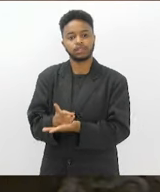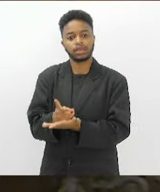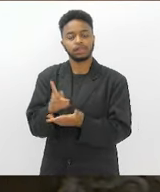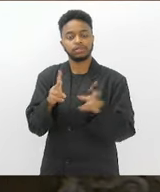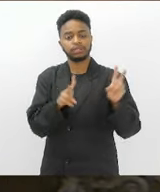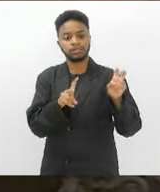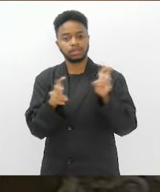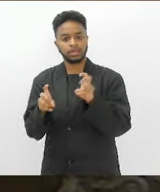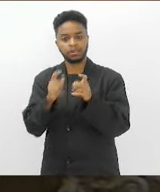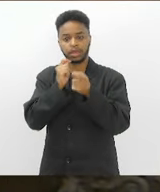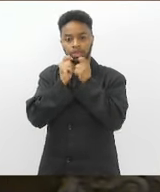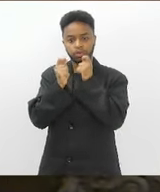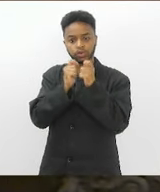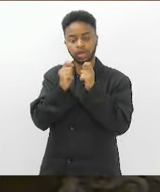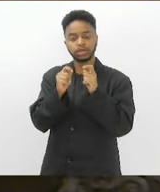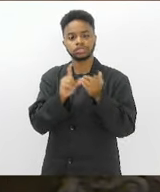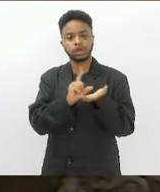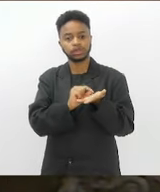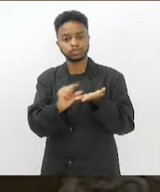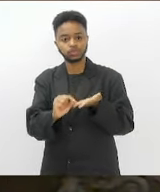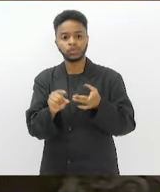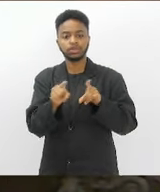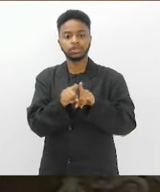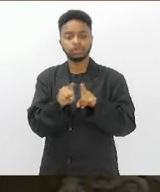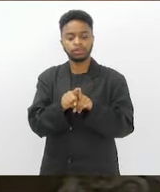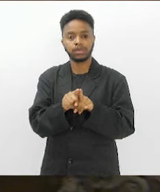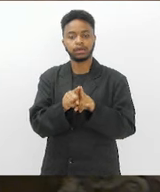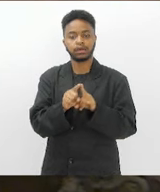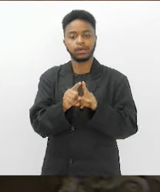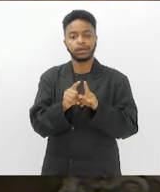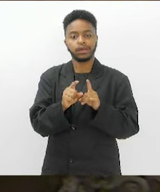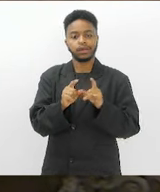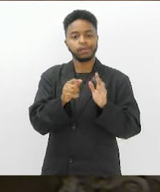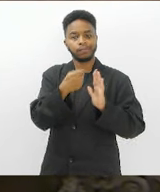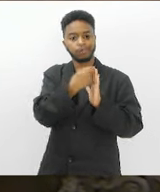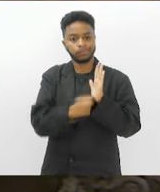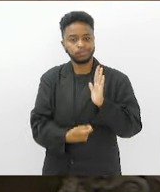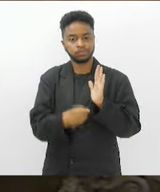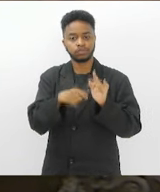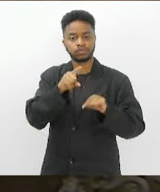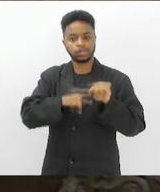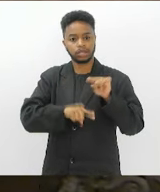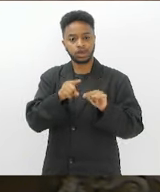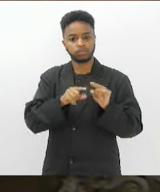reportagens, artigos e editoriais do Correio da Manhã.